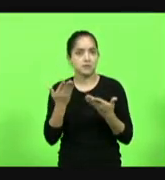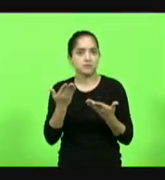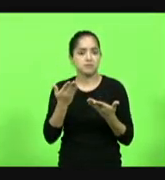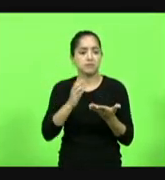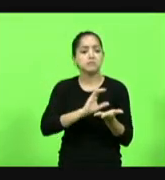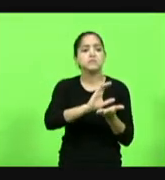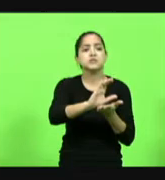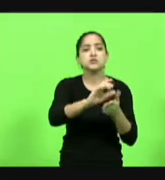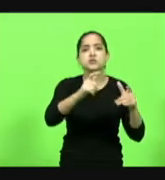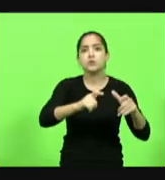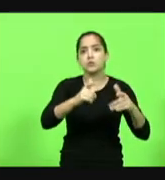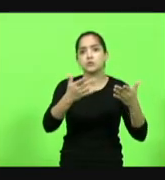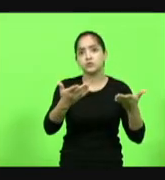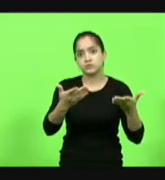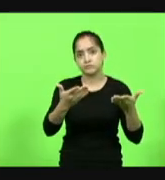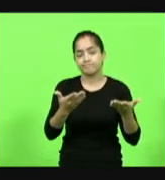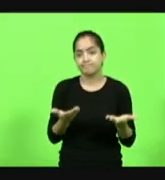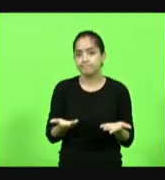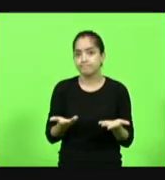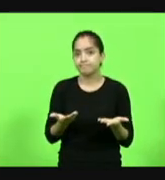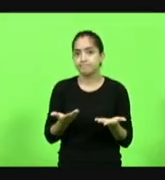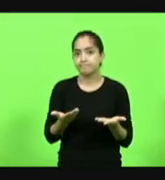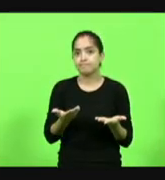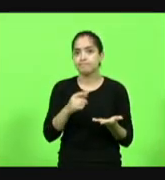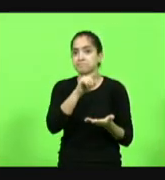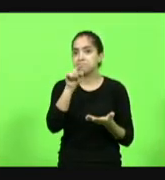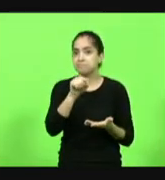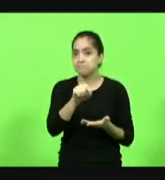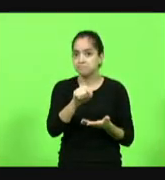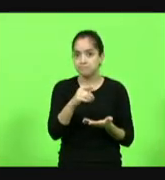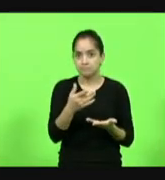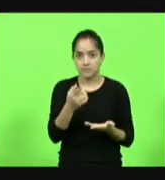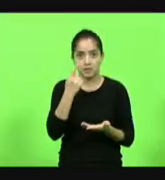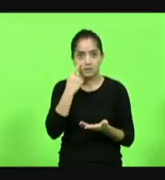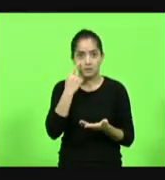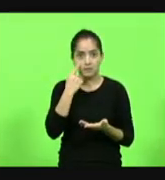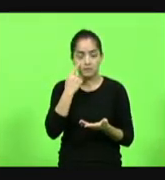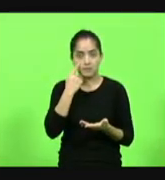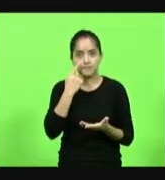esse dinheiro? Vamos ver.